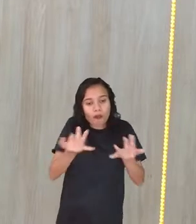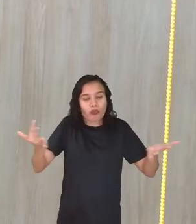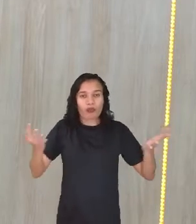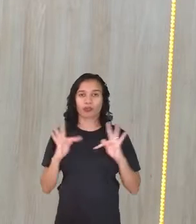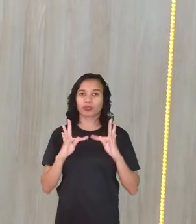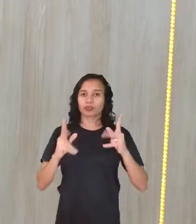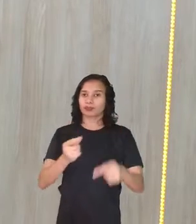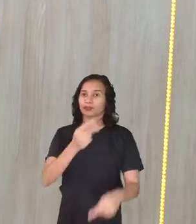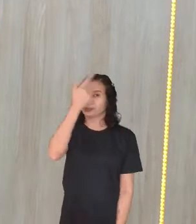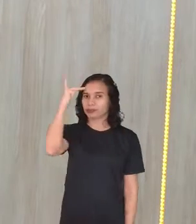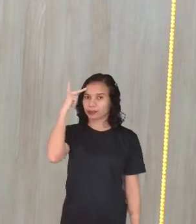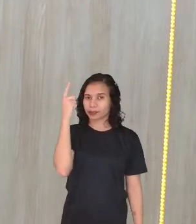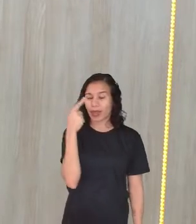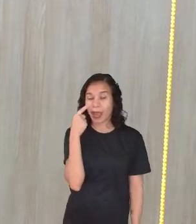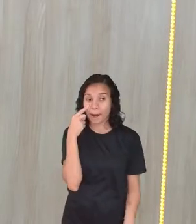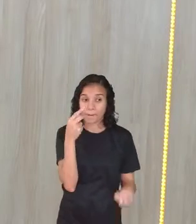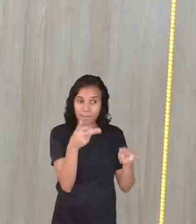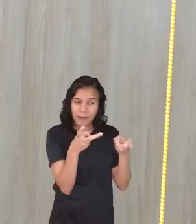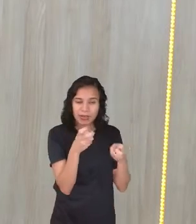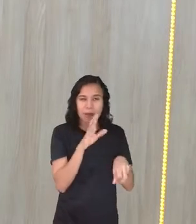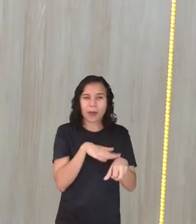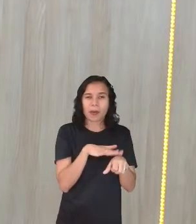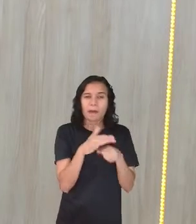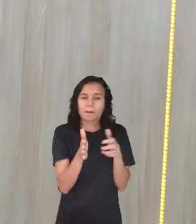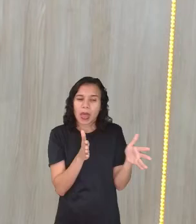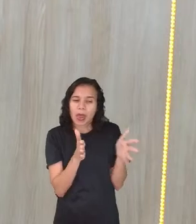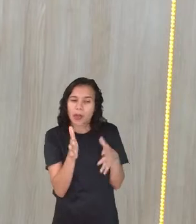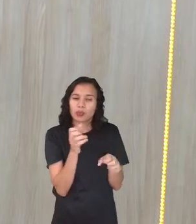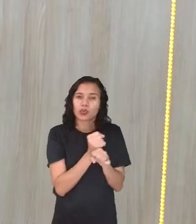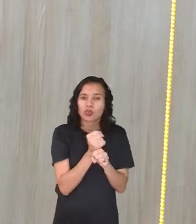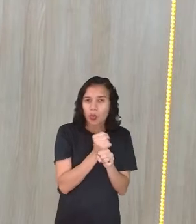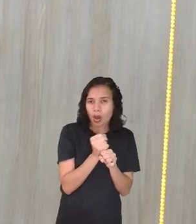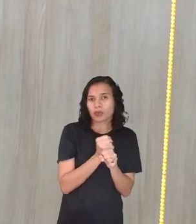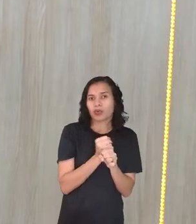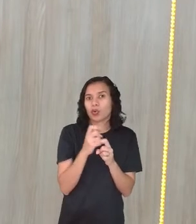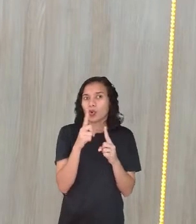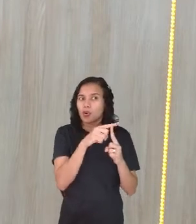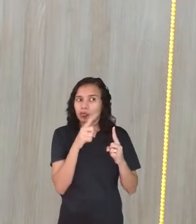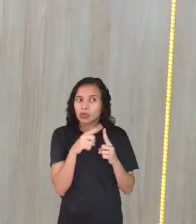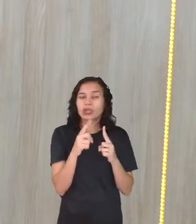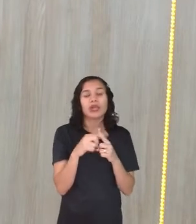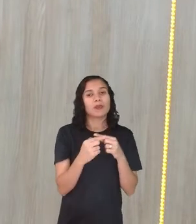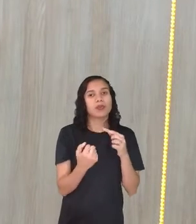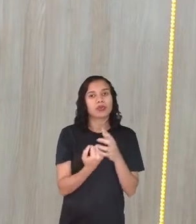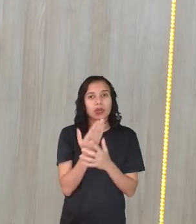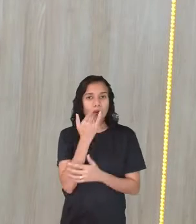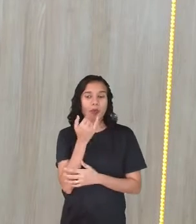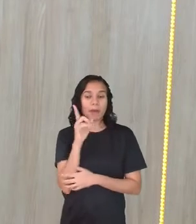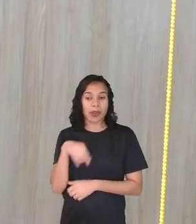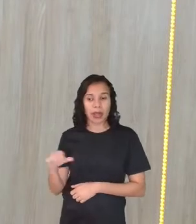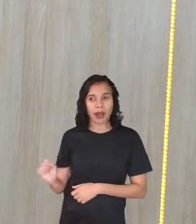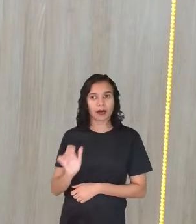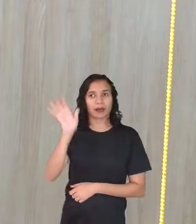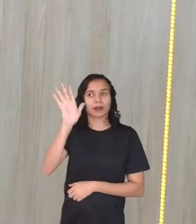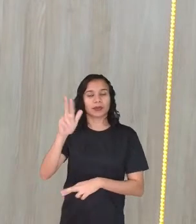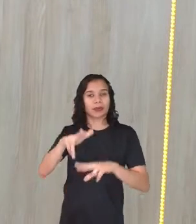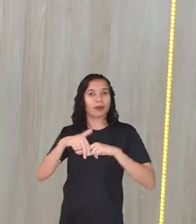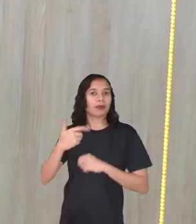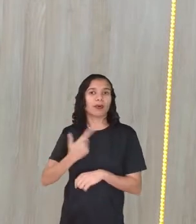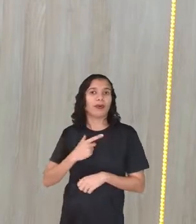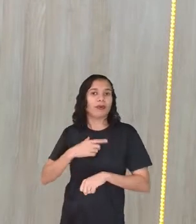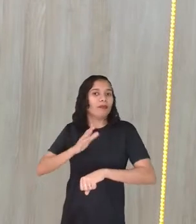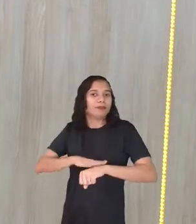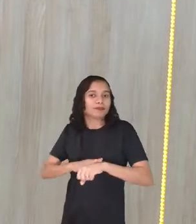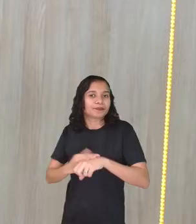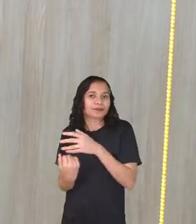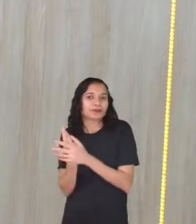muitas vezes a gente vê que em determinadas épocas do ano, alguns tipos de cultura ficam mais caros. E a gente vai dizer porque não está na safra,